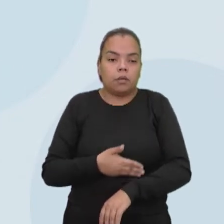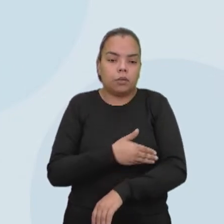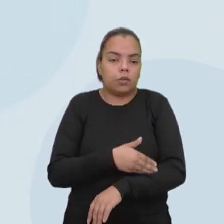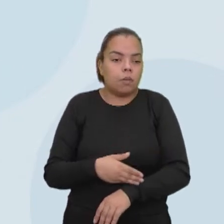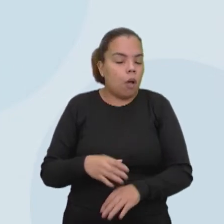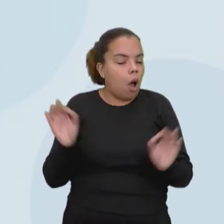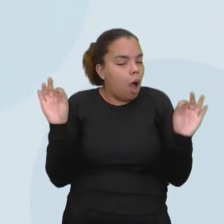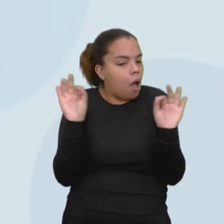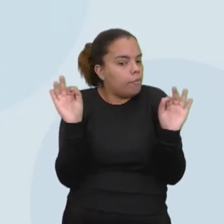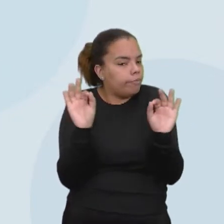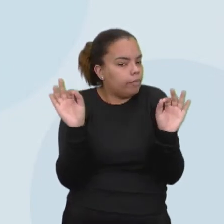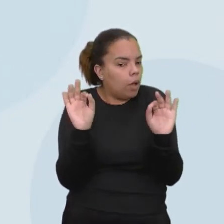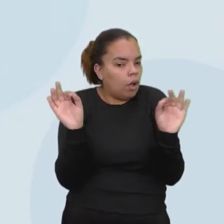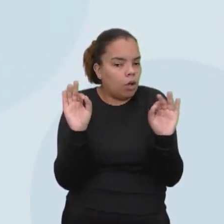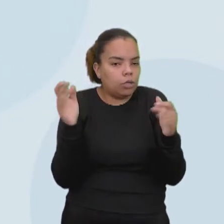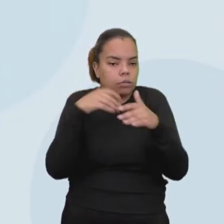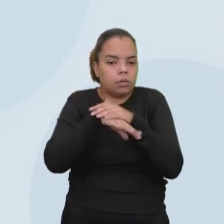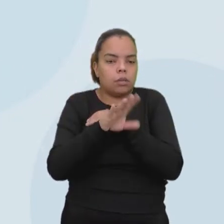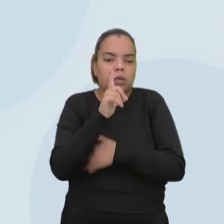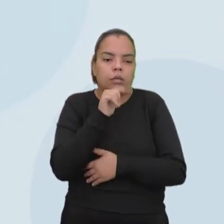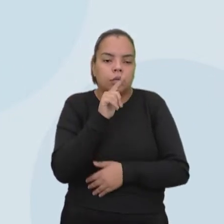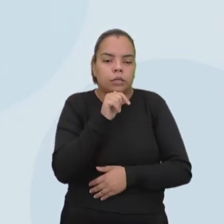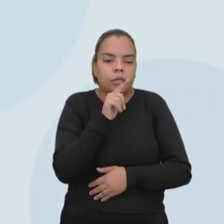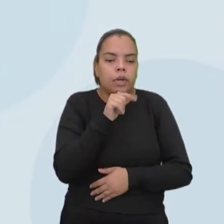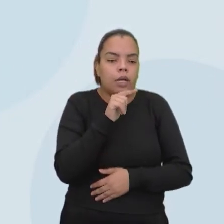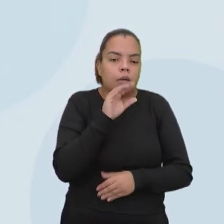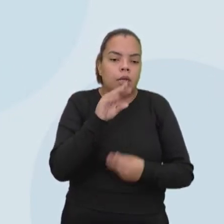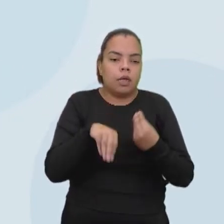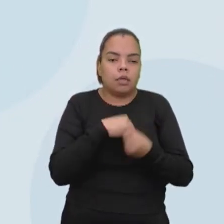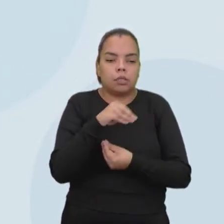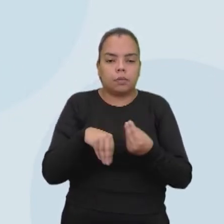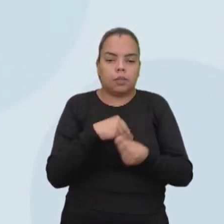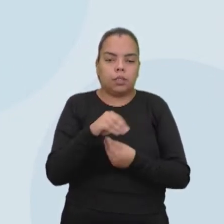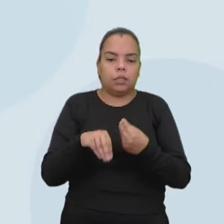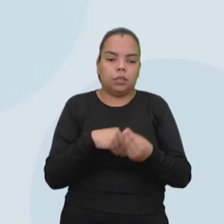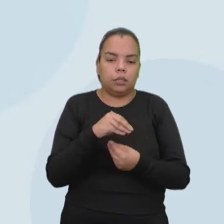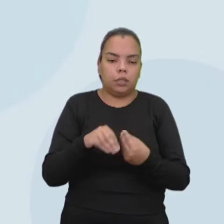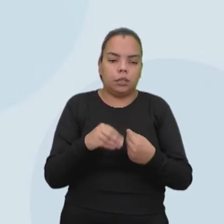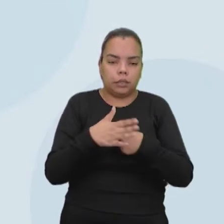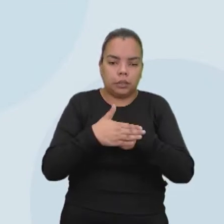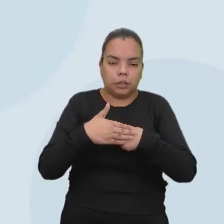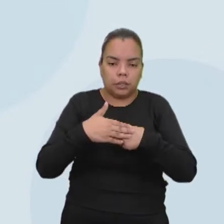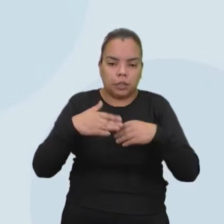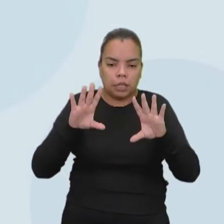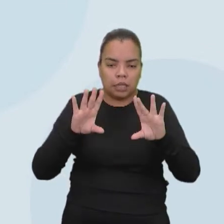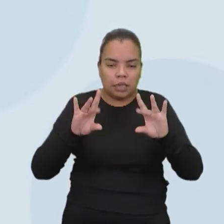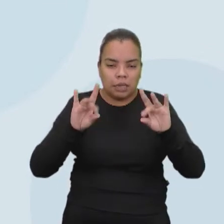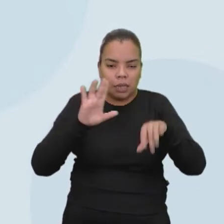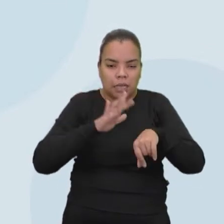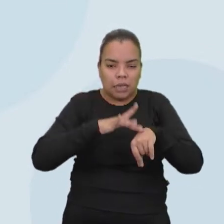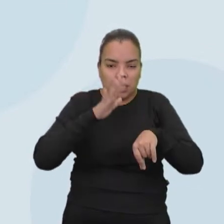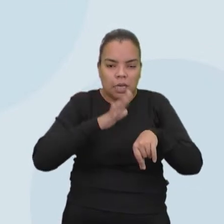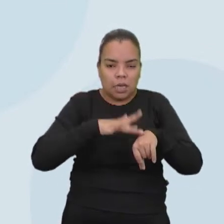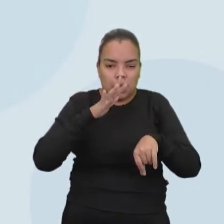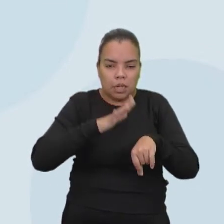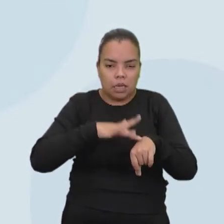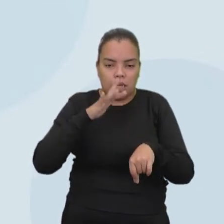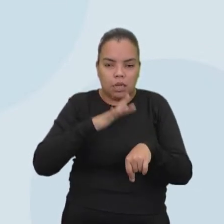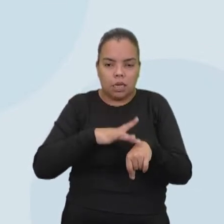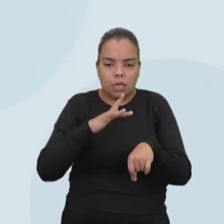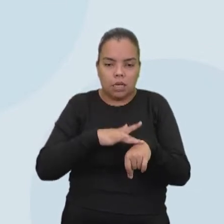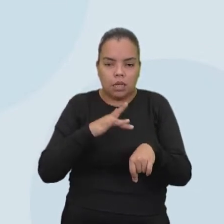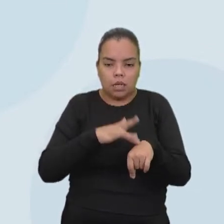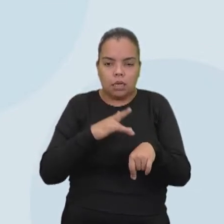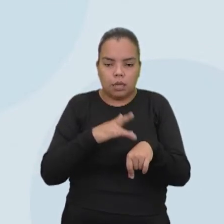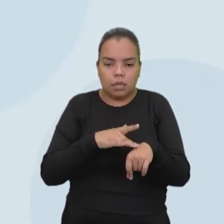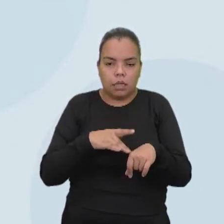textura e na composição sofridas pelos sedimentos em temperaturas relativamente baixas e que levam à formação